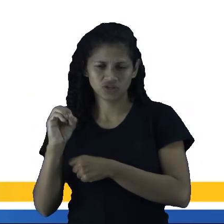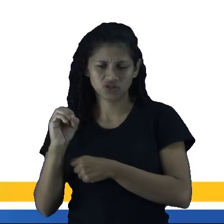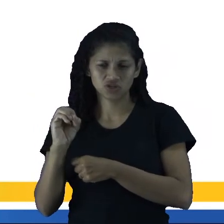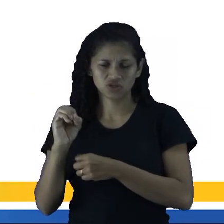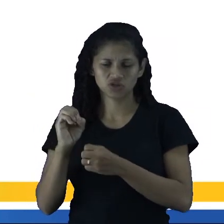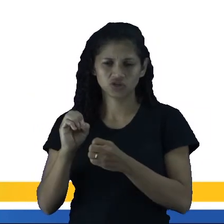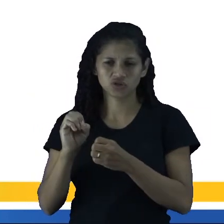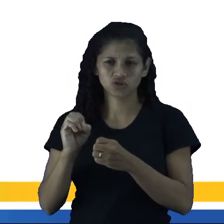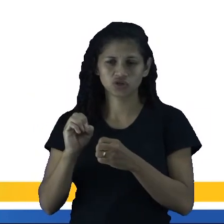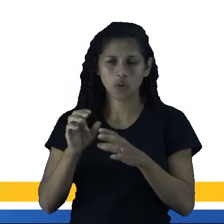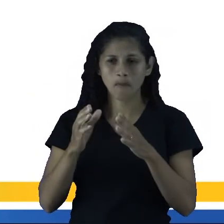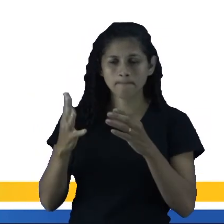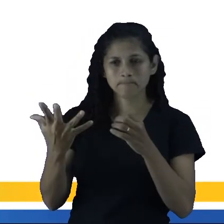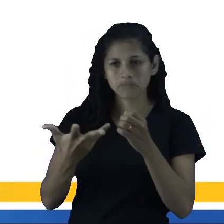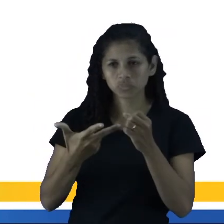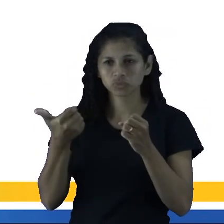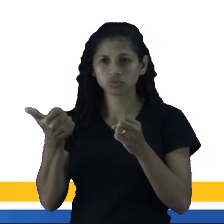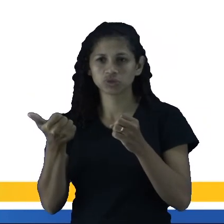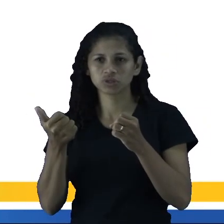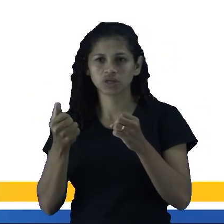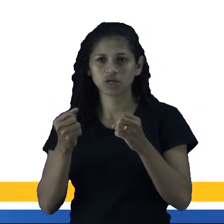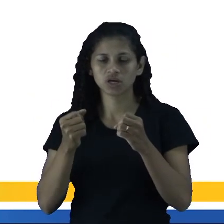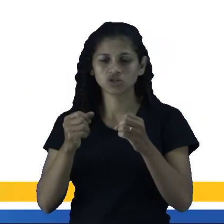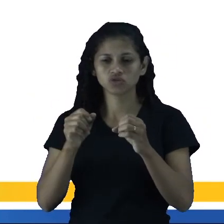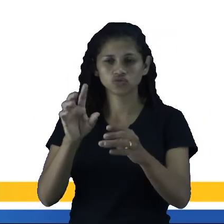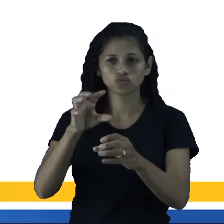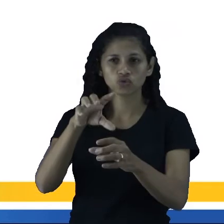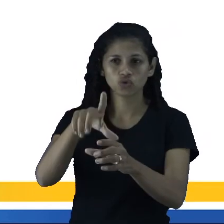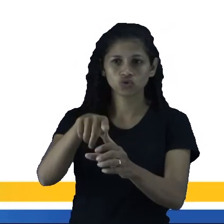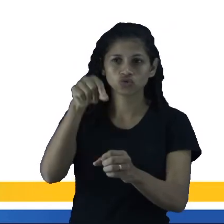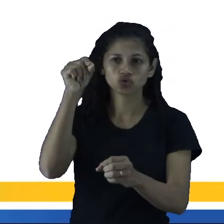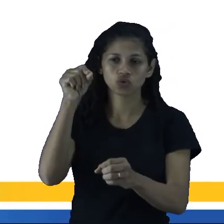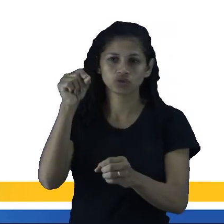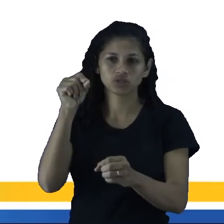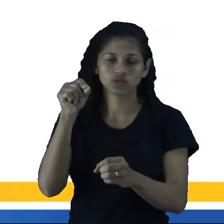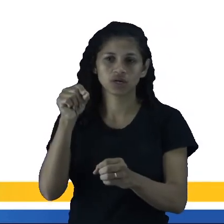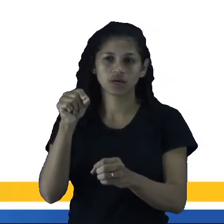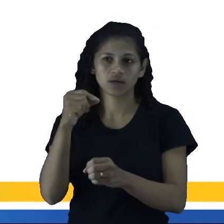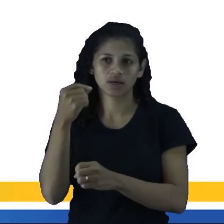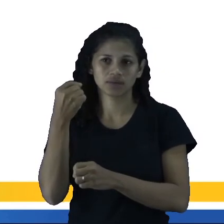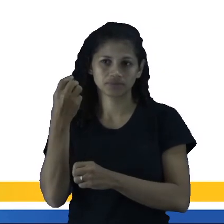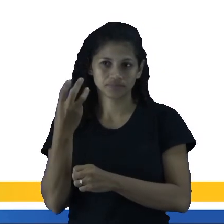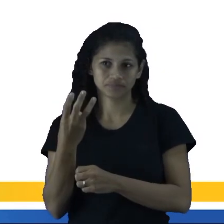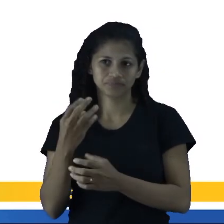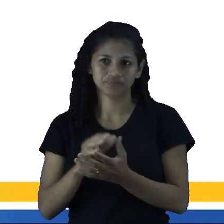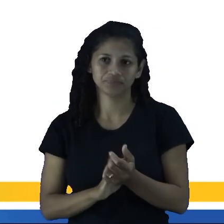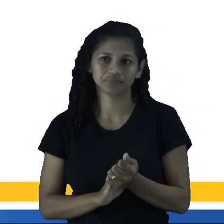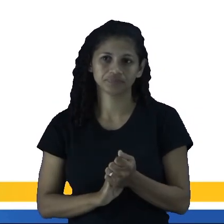sortear 3 ingressos para 10 elementos. Ok? Presta atenção que não é difícil.